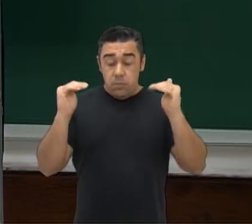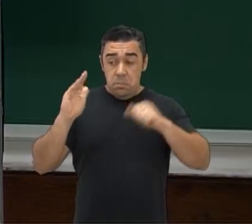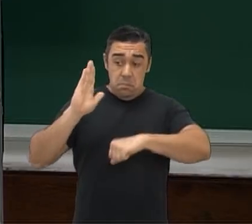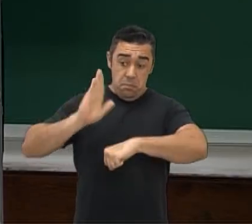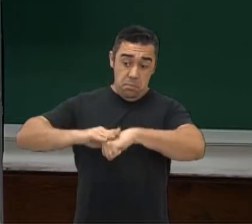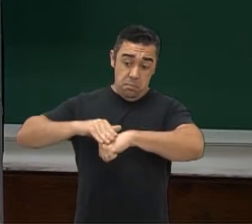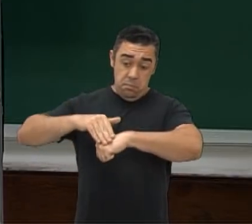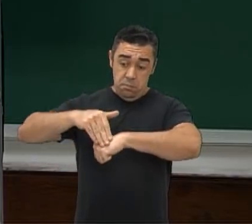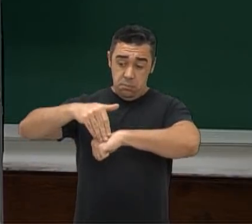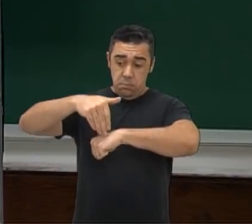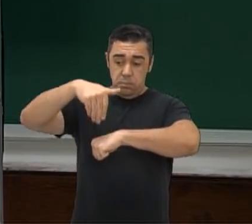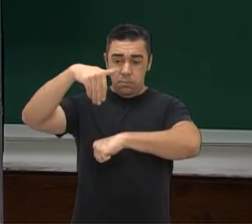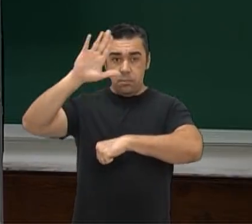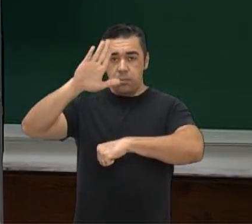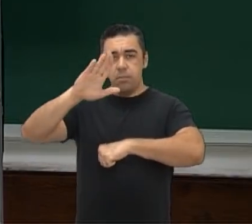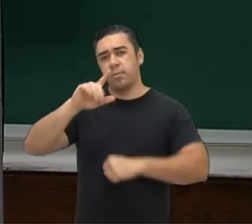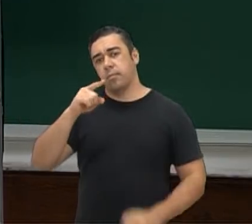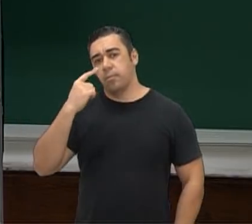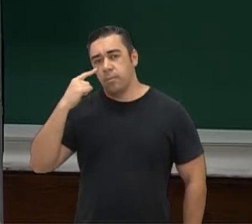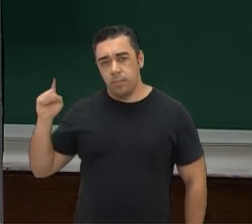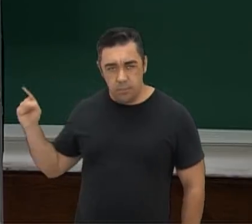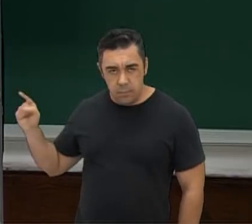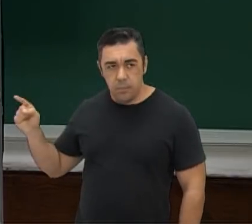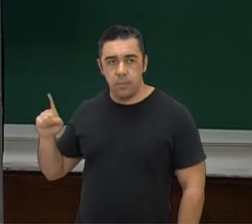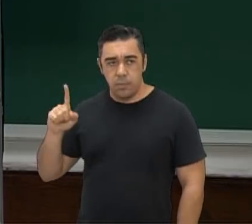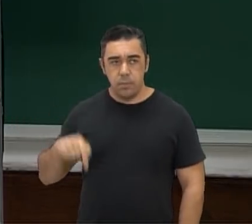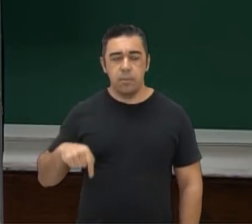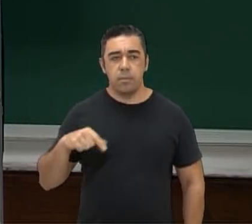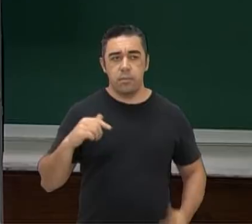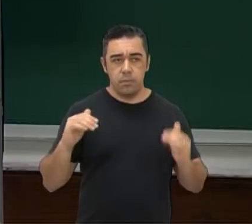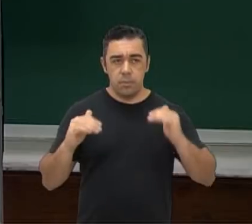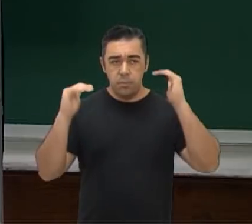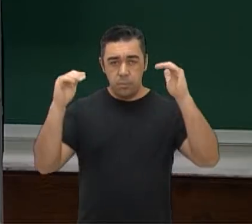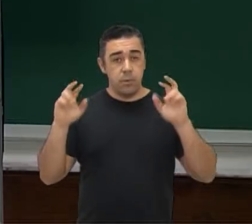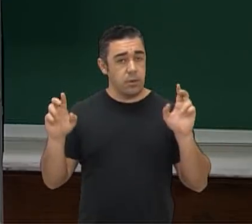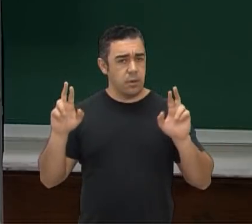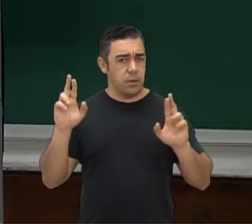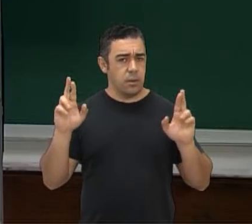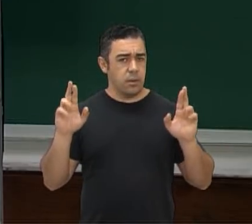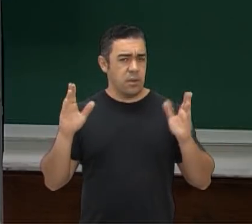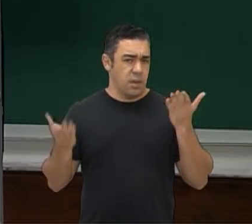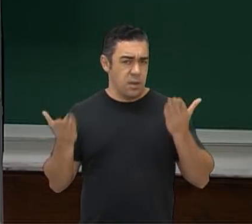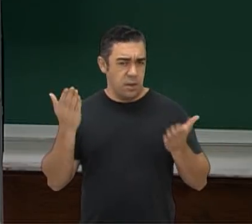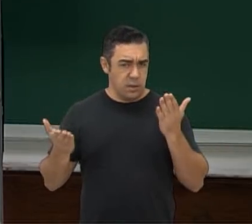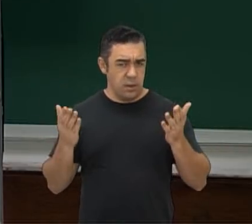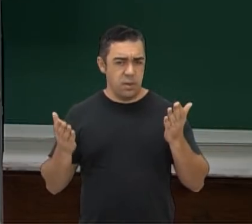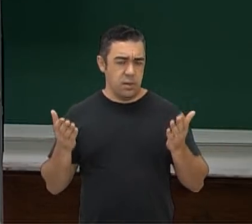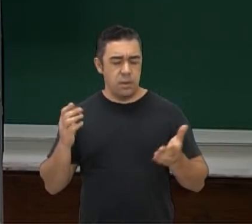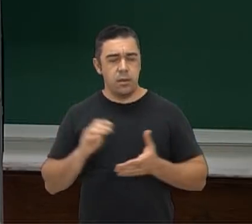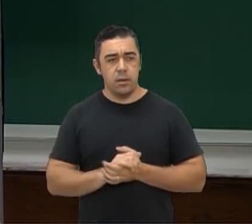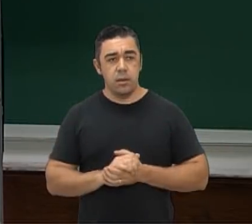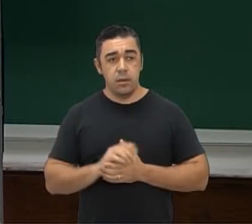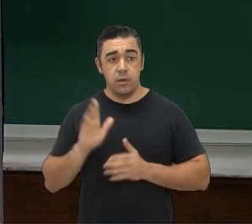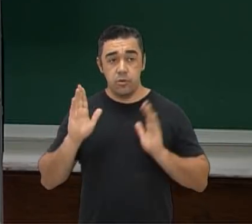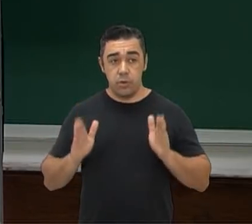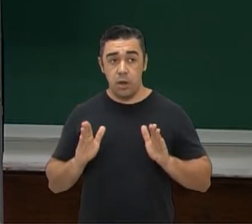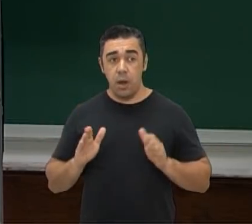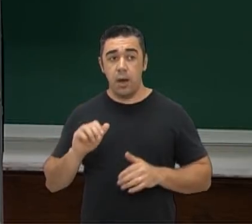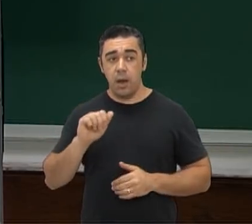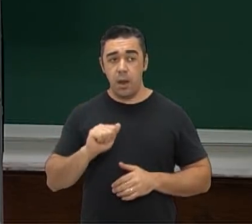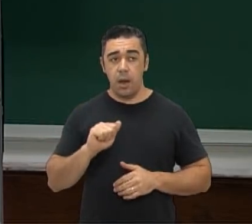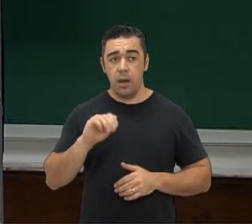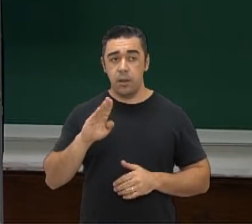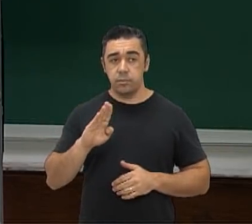que todos os demais, aí eu tenho que é um superlativo relativo. Agora, no superlativo absoluto, é quando